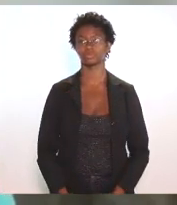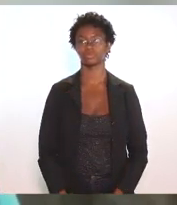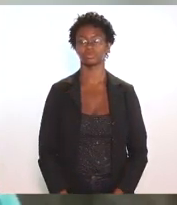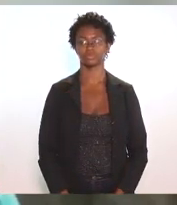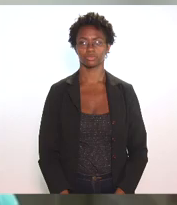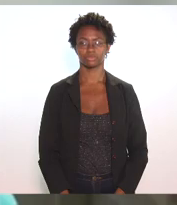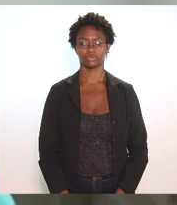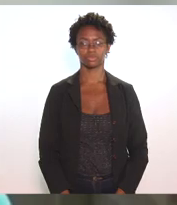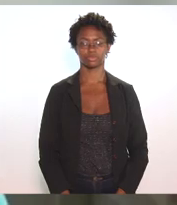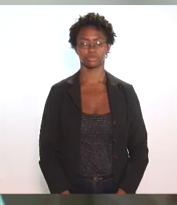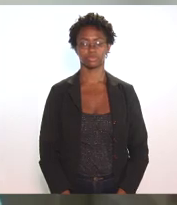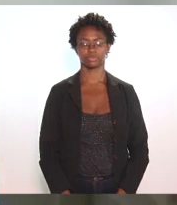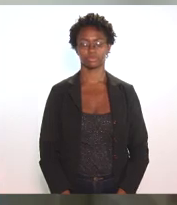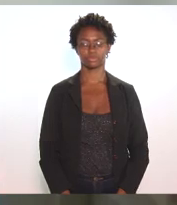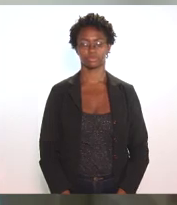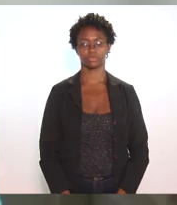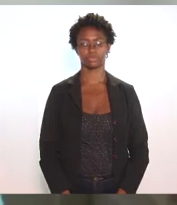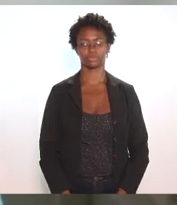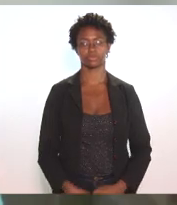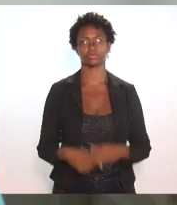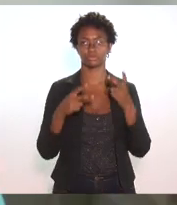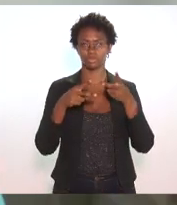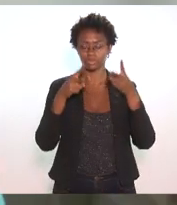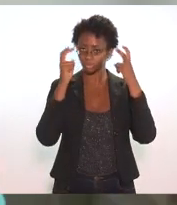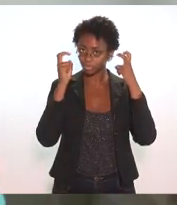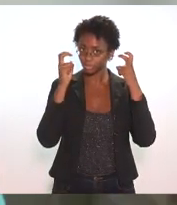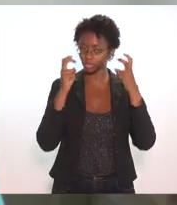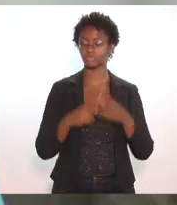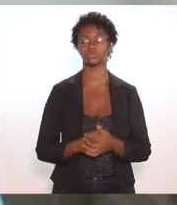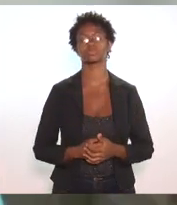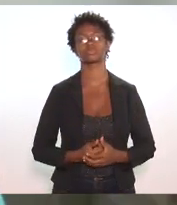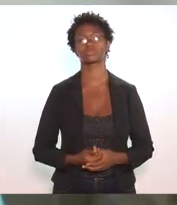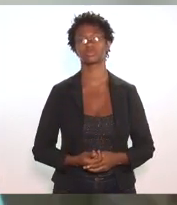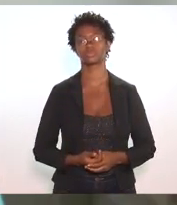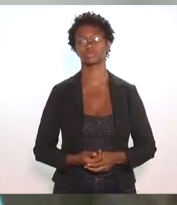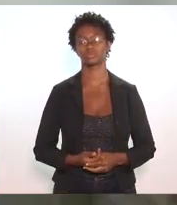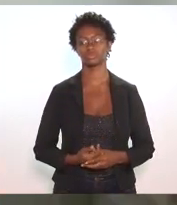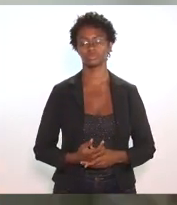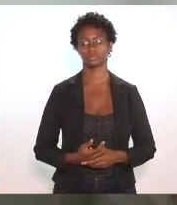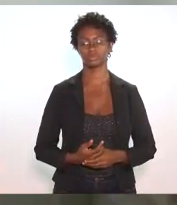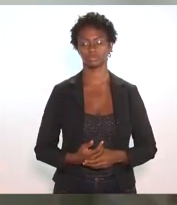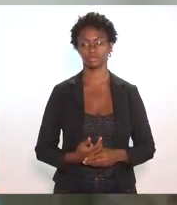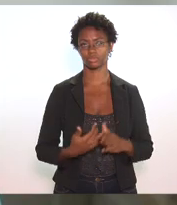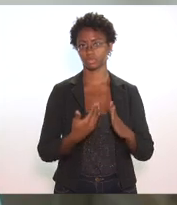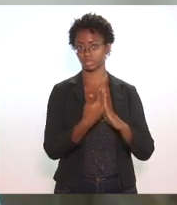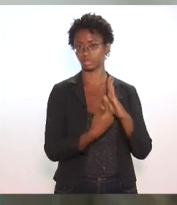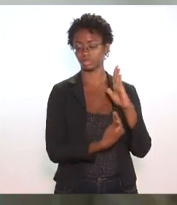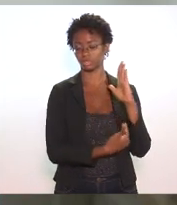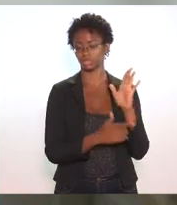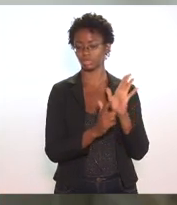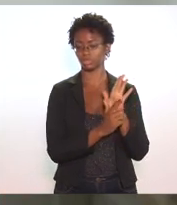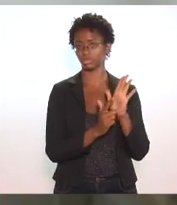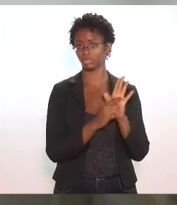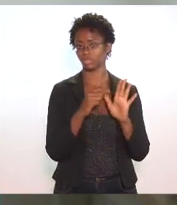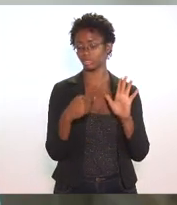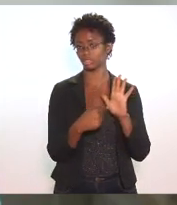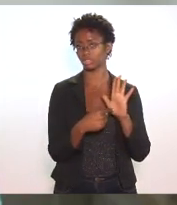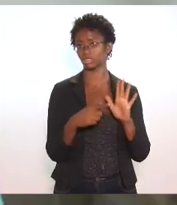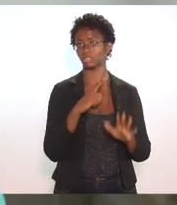eu verifico que o receituário existente,